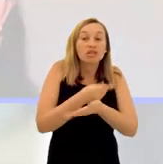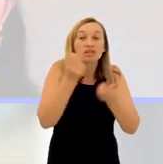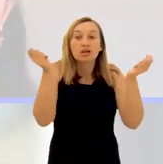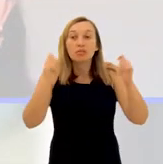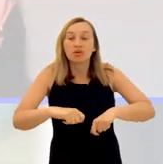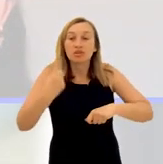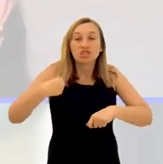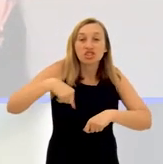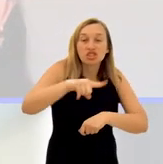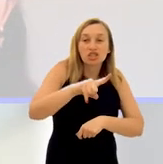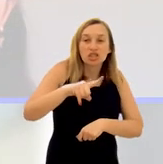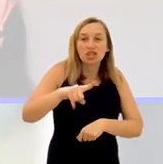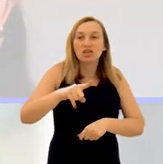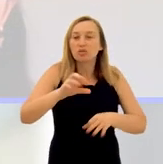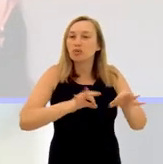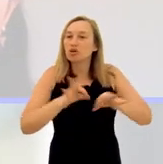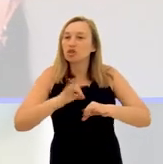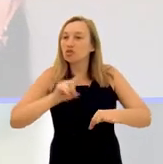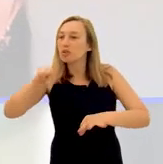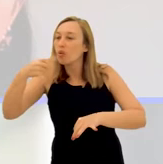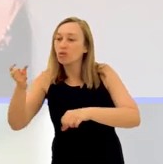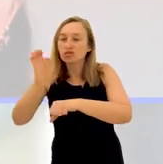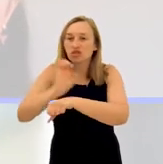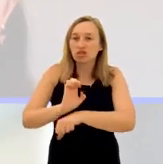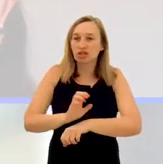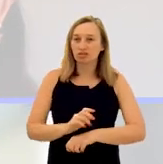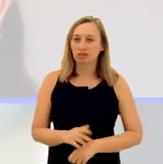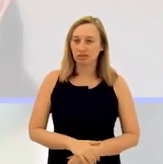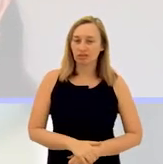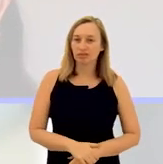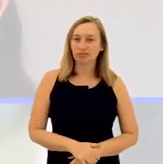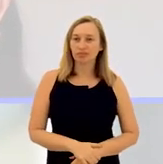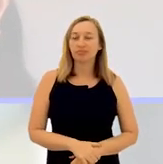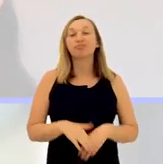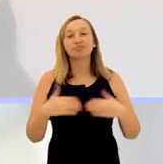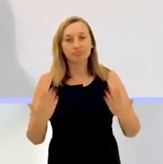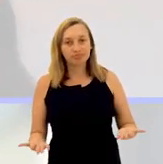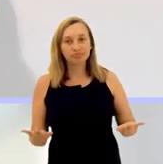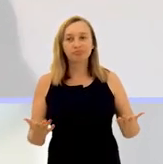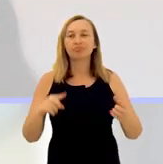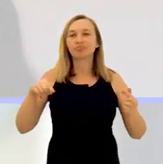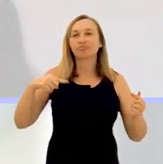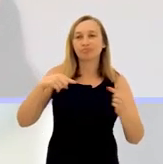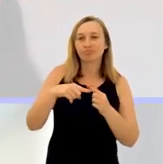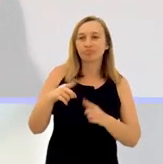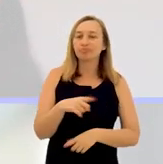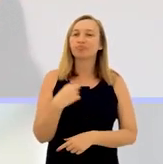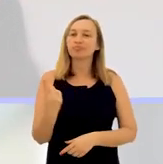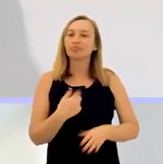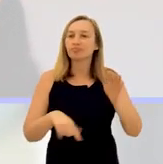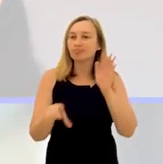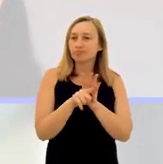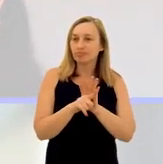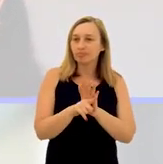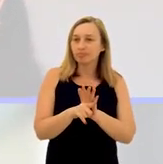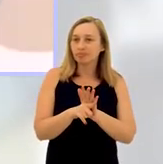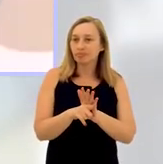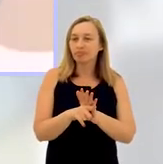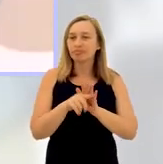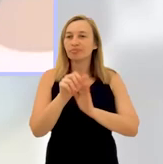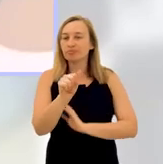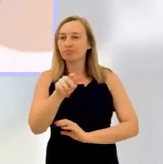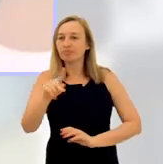possibilidade de levar a ideia, né, o projeto, para um outro estado? Então, nosso objetivo pela Direito Ágil